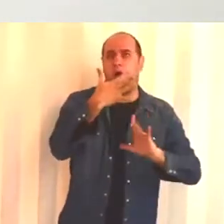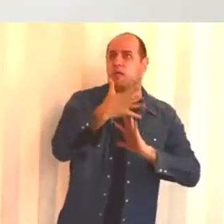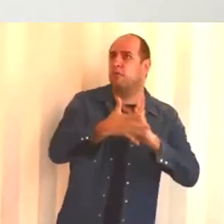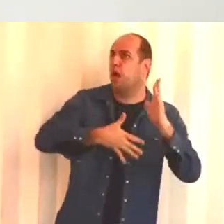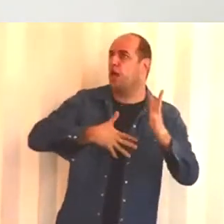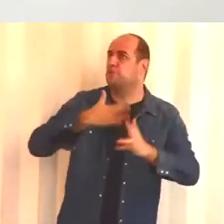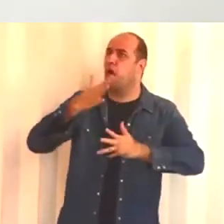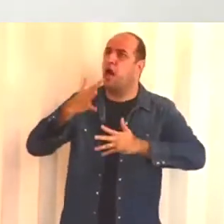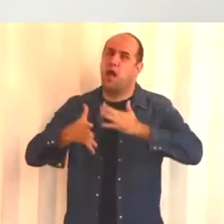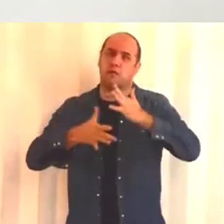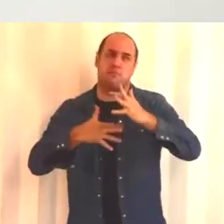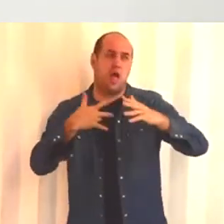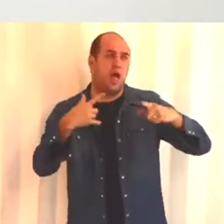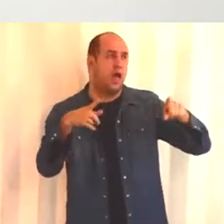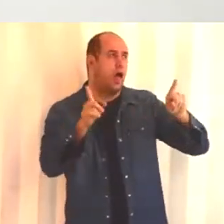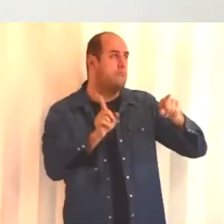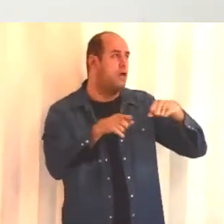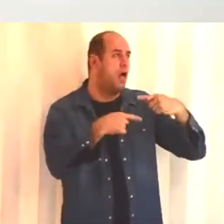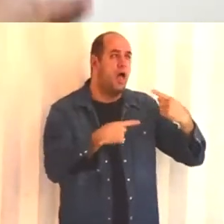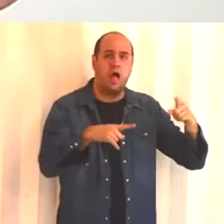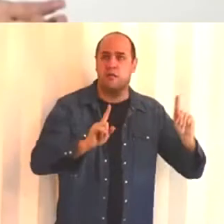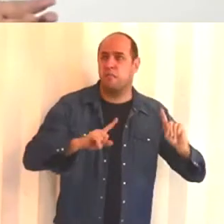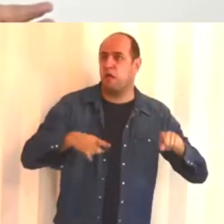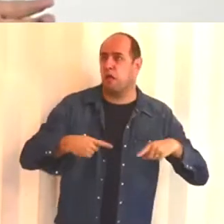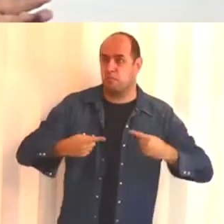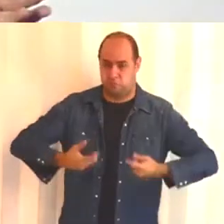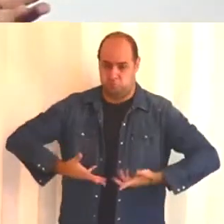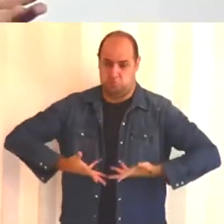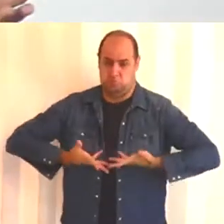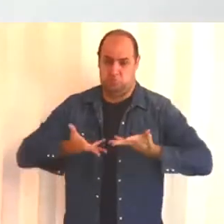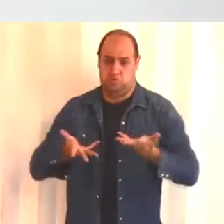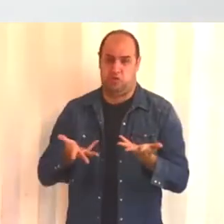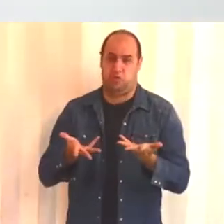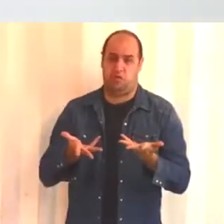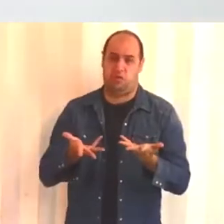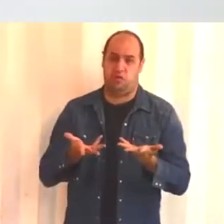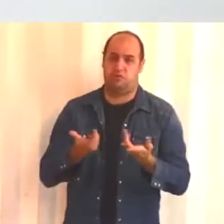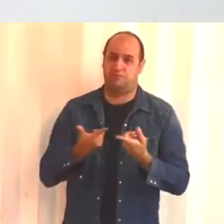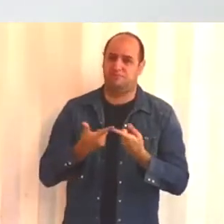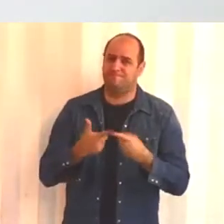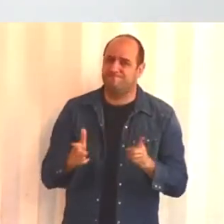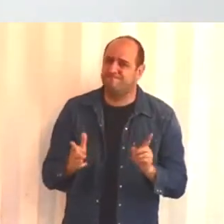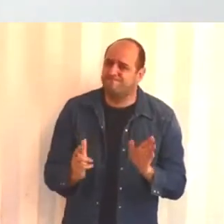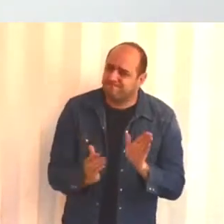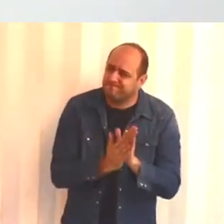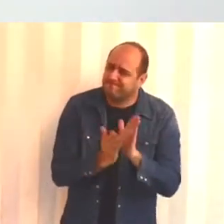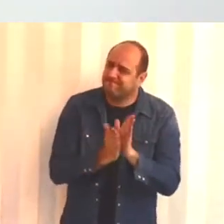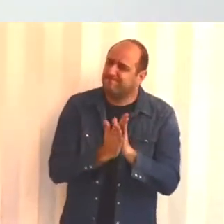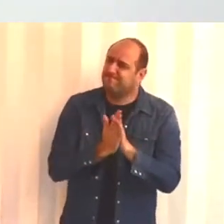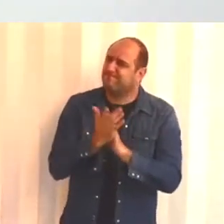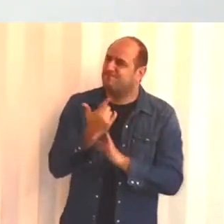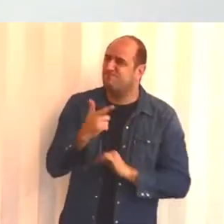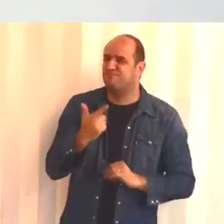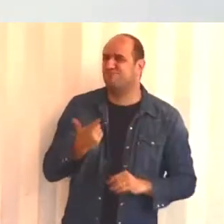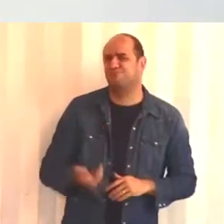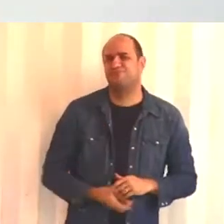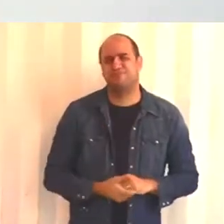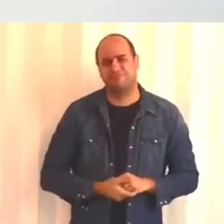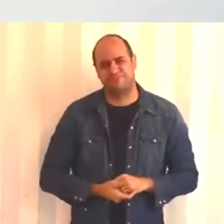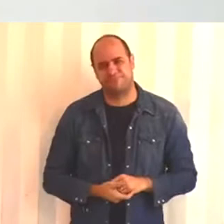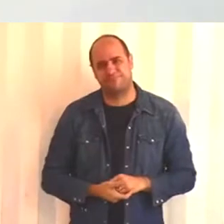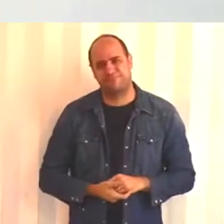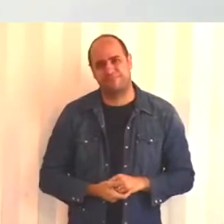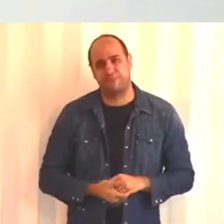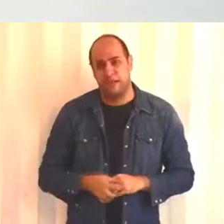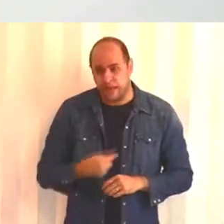sons melodiosos, nós até podemos nos apresentar, mas louvor está longe de acontecer. Enquanto